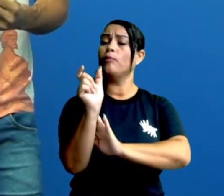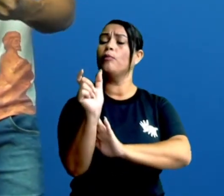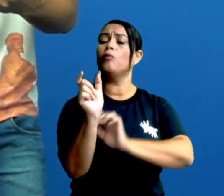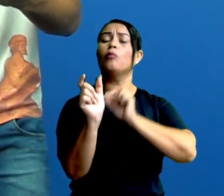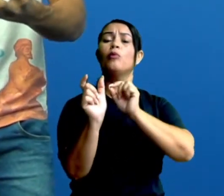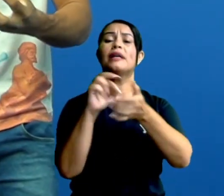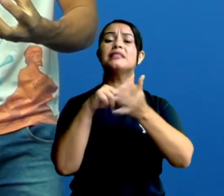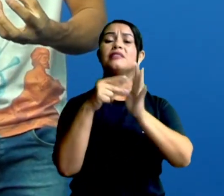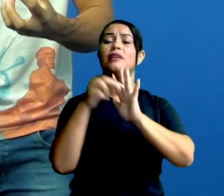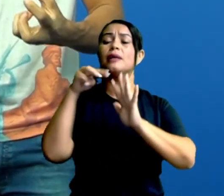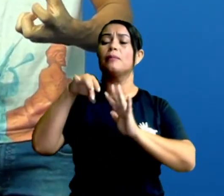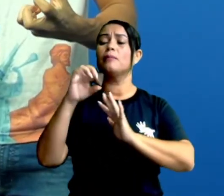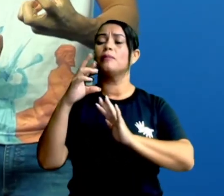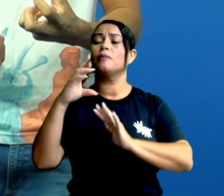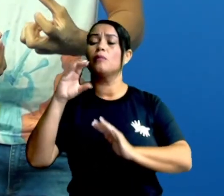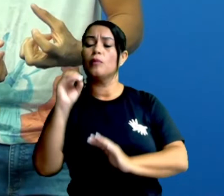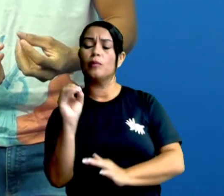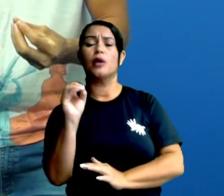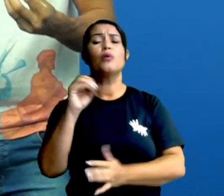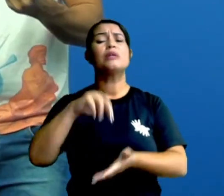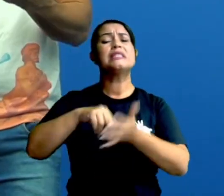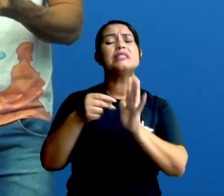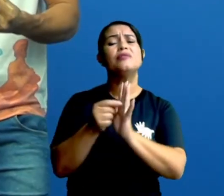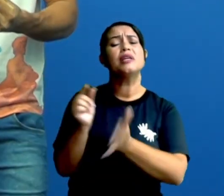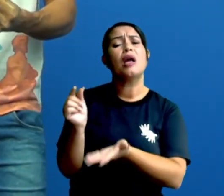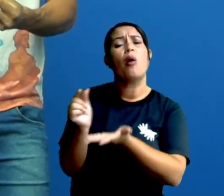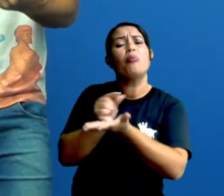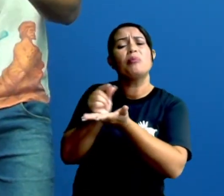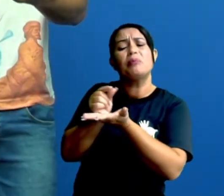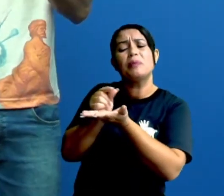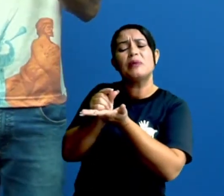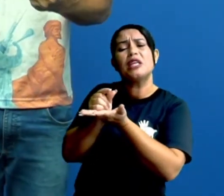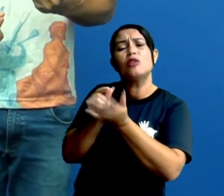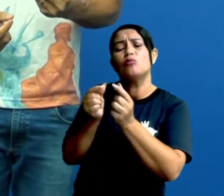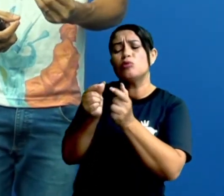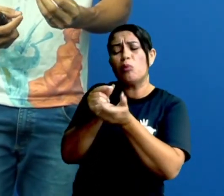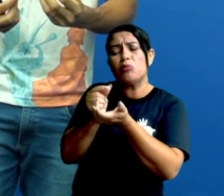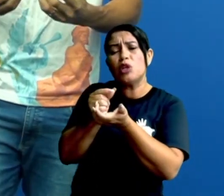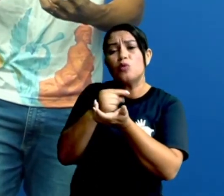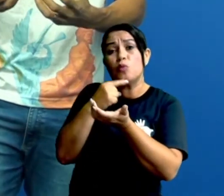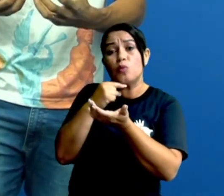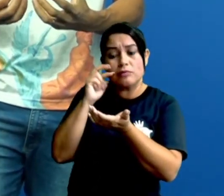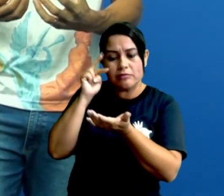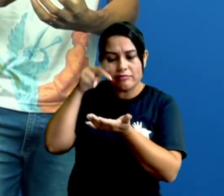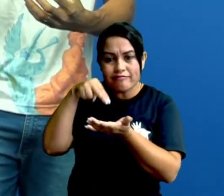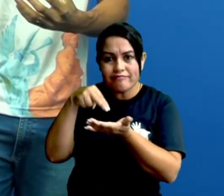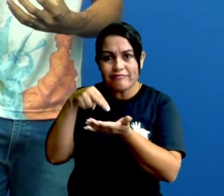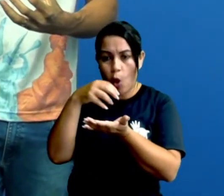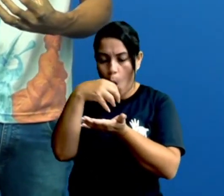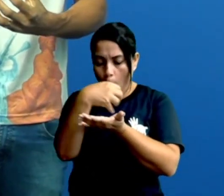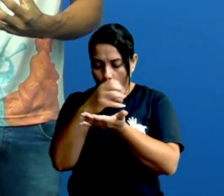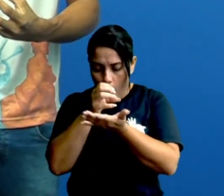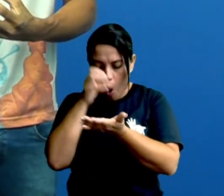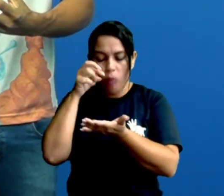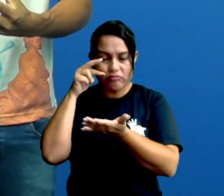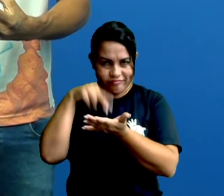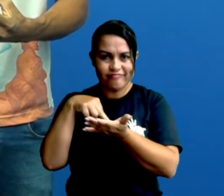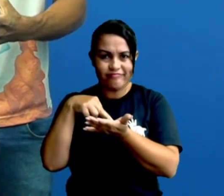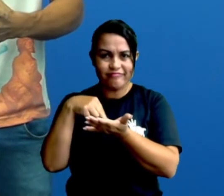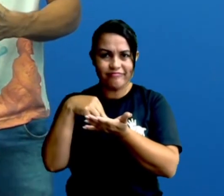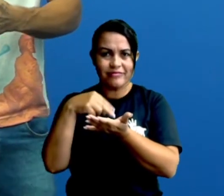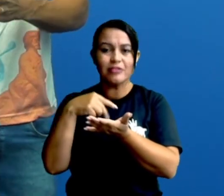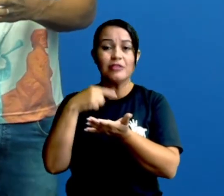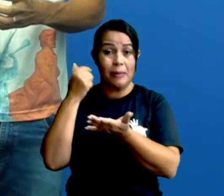sugere, né? Micro significa algo muito pequeno, tão pequeno que a gente não consegue visualizar a olho